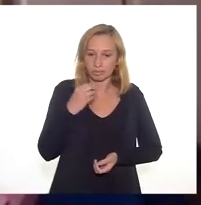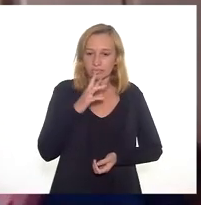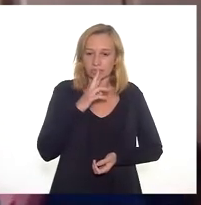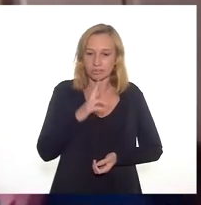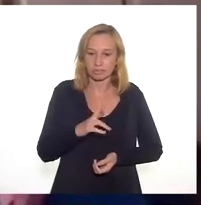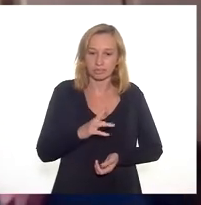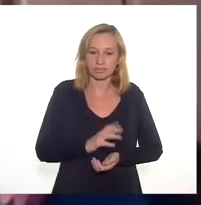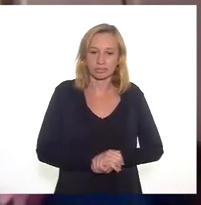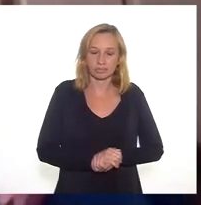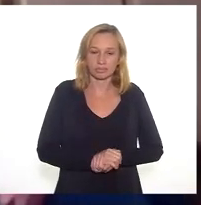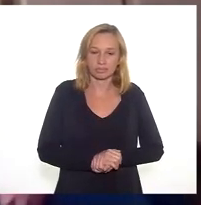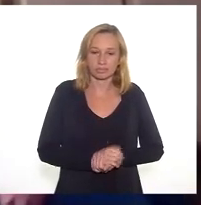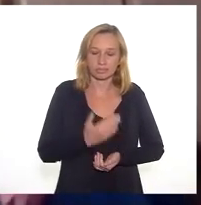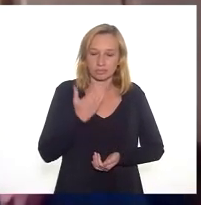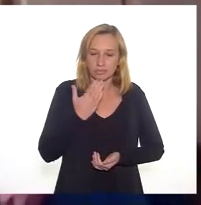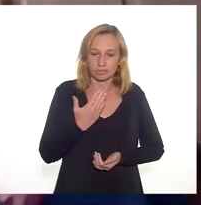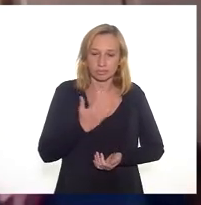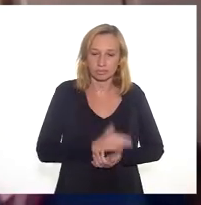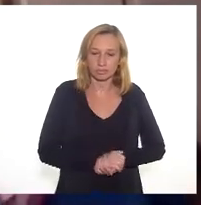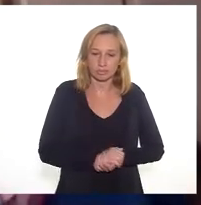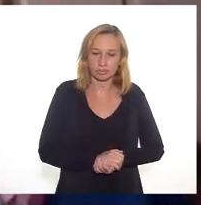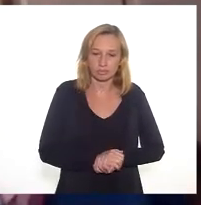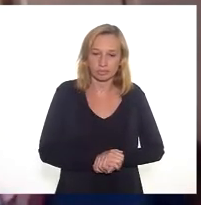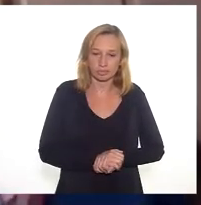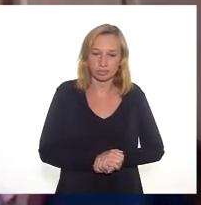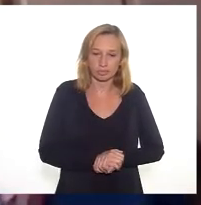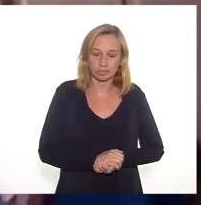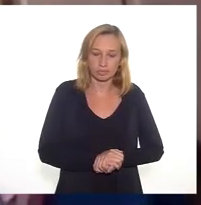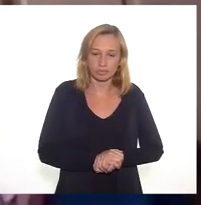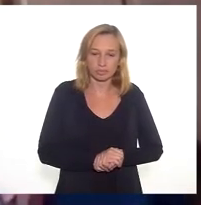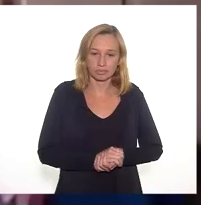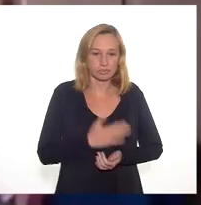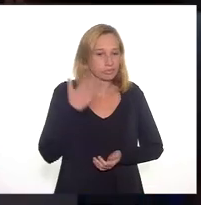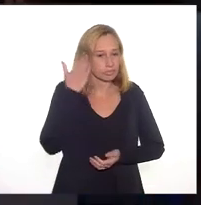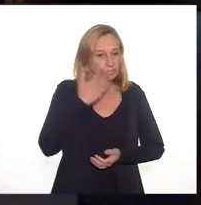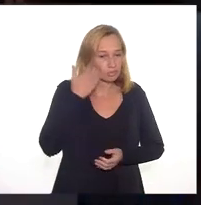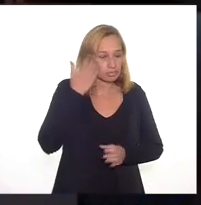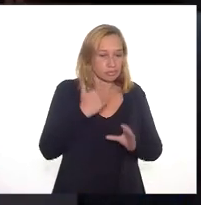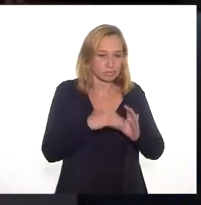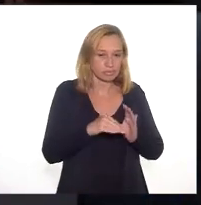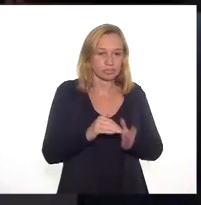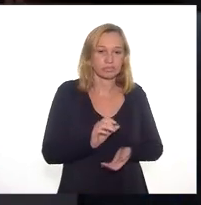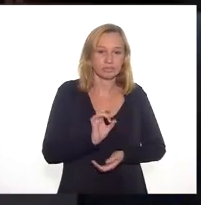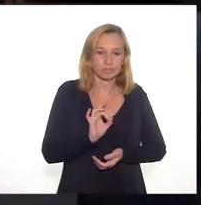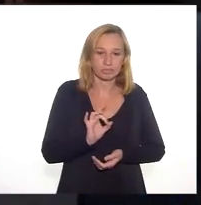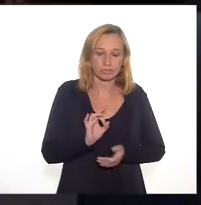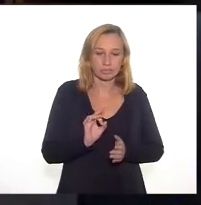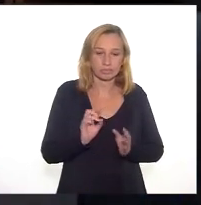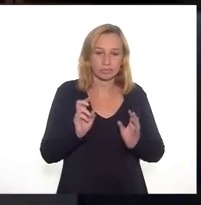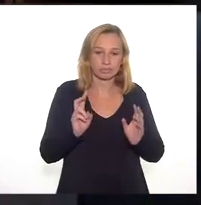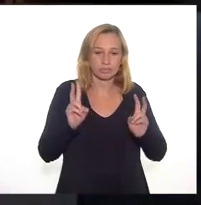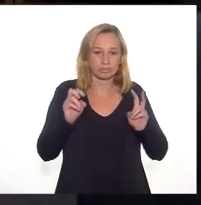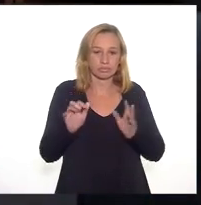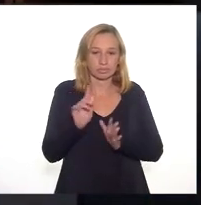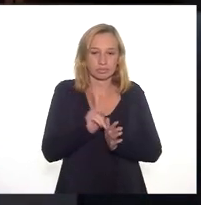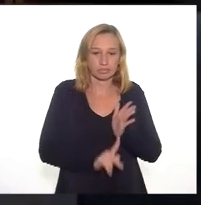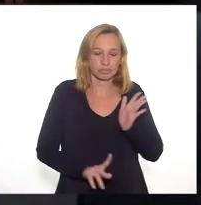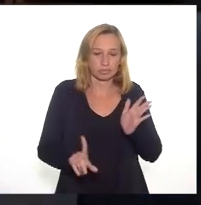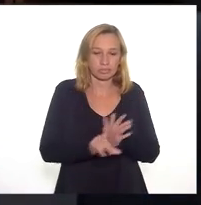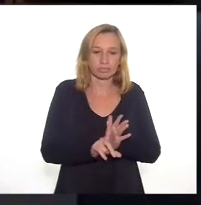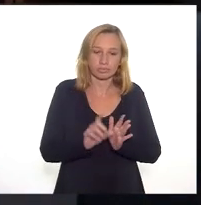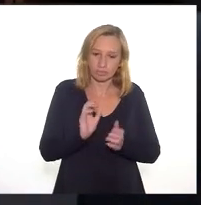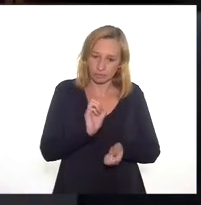responder na minha solicitação. Mandei por mensagem. Ah, ok, já. Sobre o tema do projeto de lei.